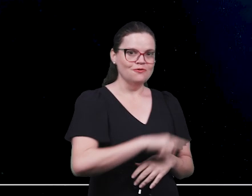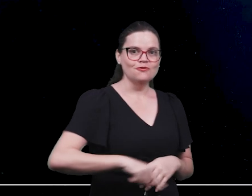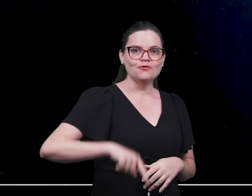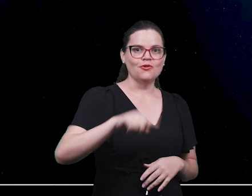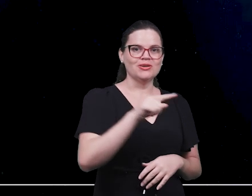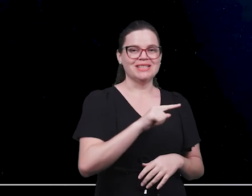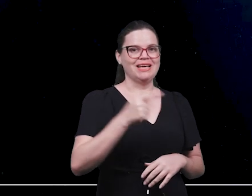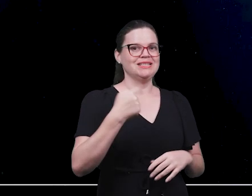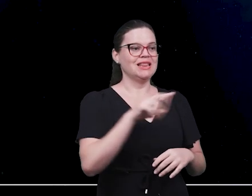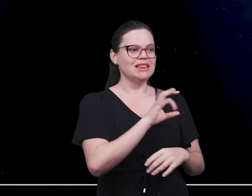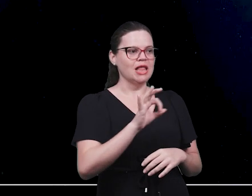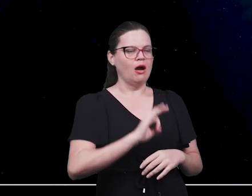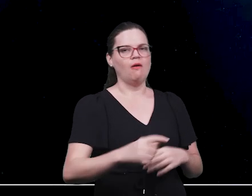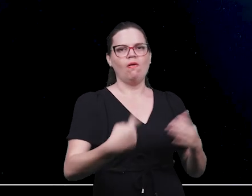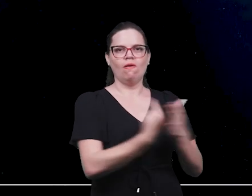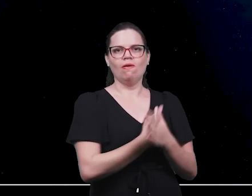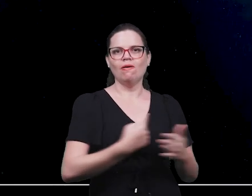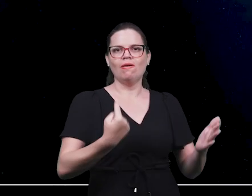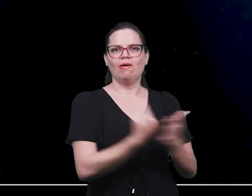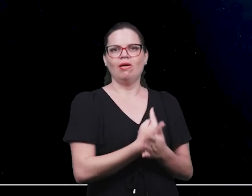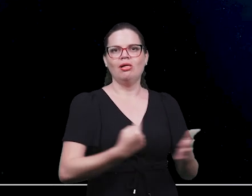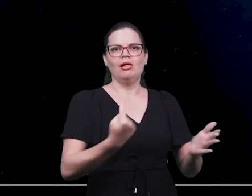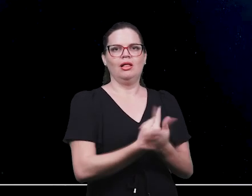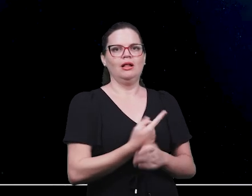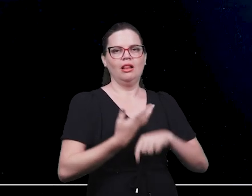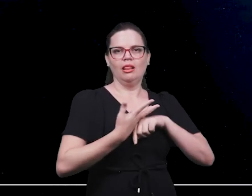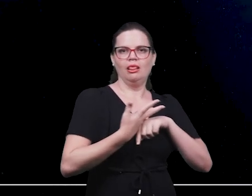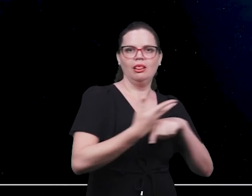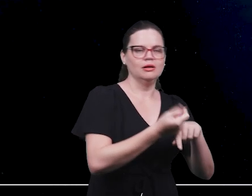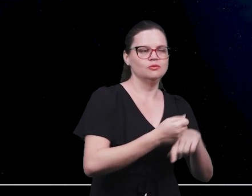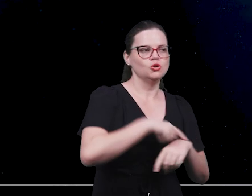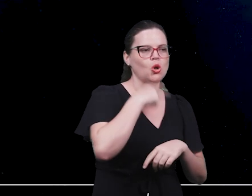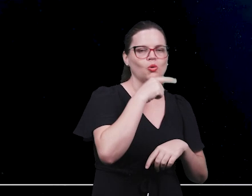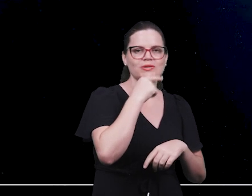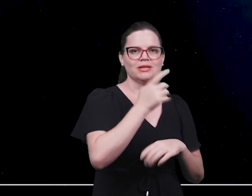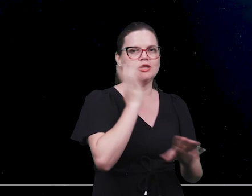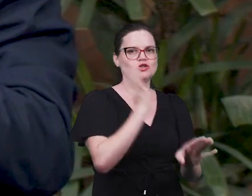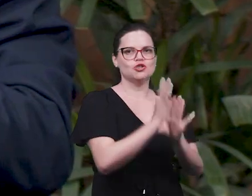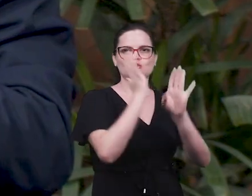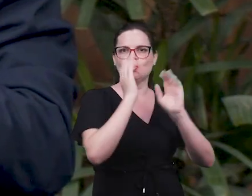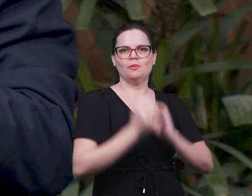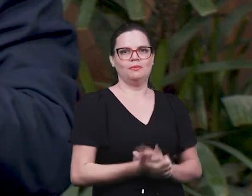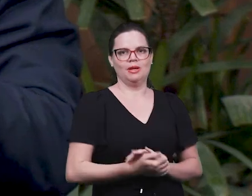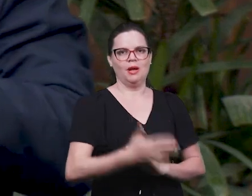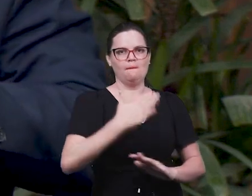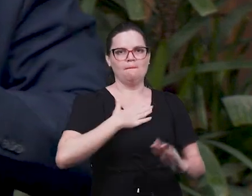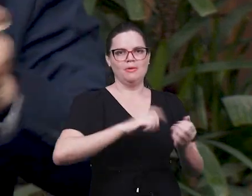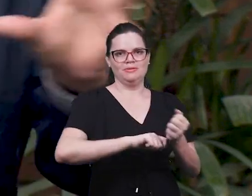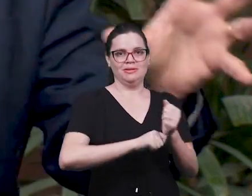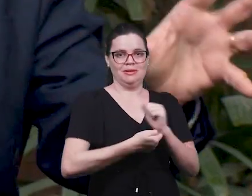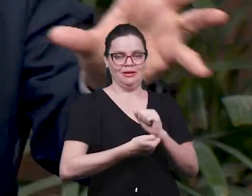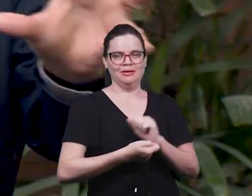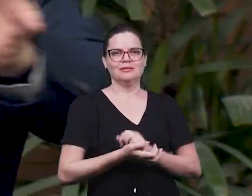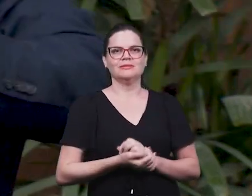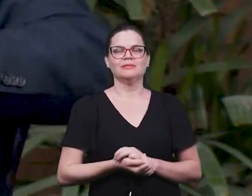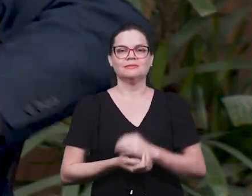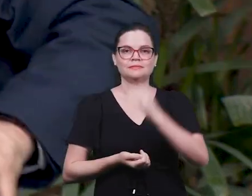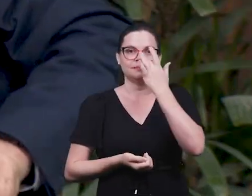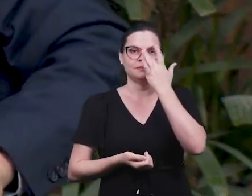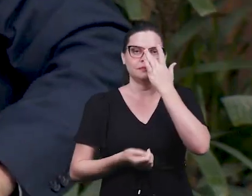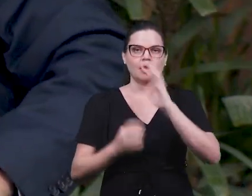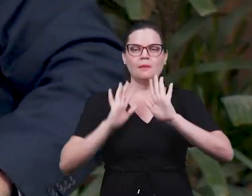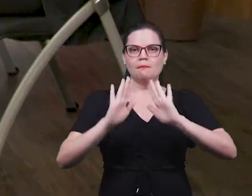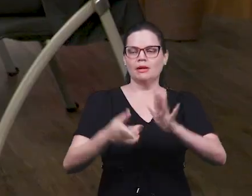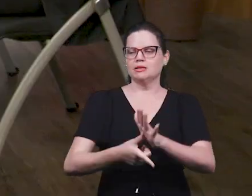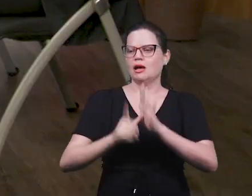teríeis descoberto o meu enigma. Antes, Douglas, da gente falar do sentido profético, como é que sucedeu esse